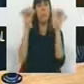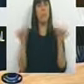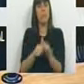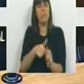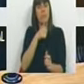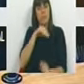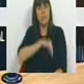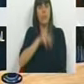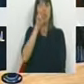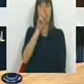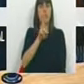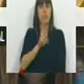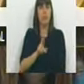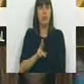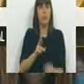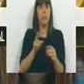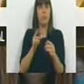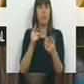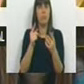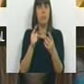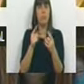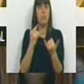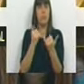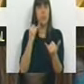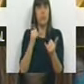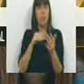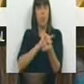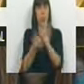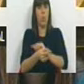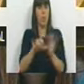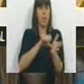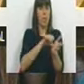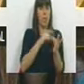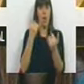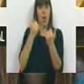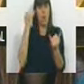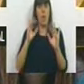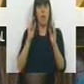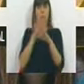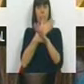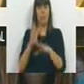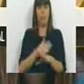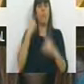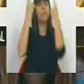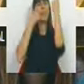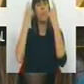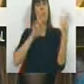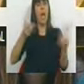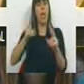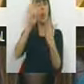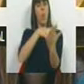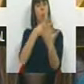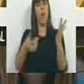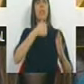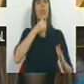de determinação salarial atomizado, o contrário da centralização. Diz assim, vamos pensar em alterar o